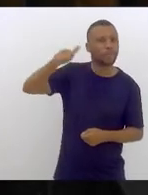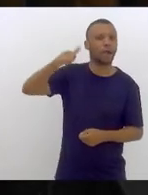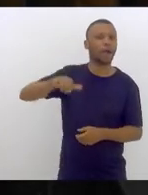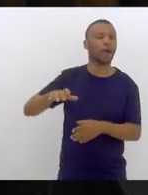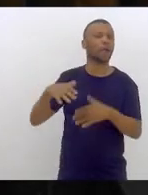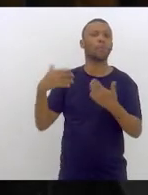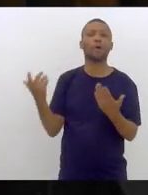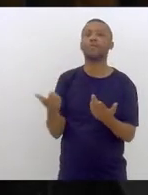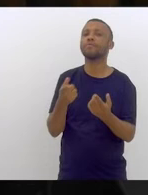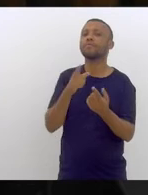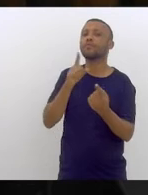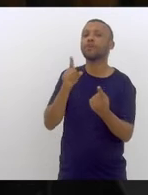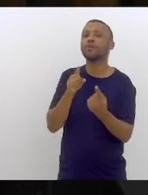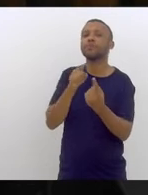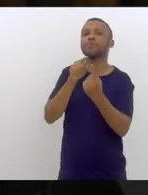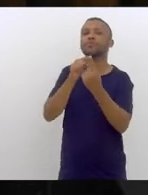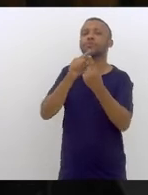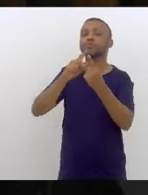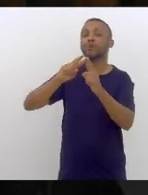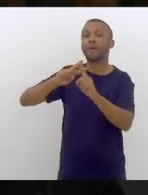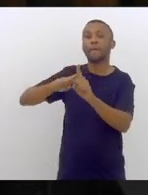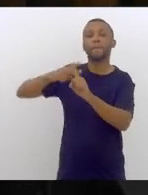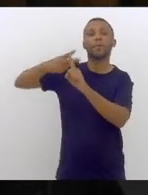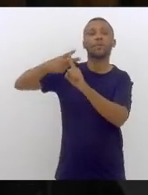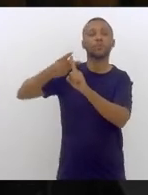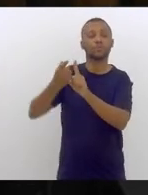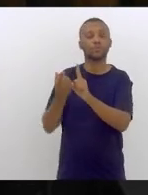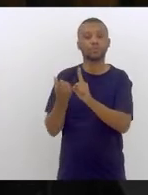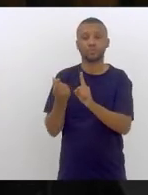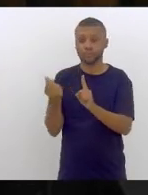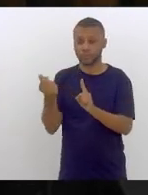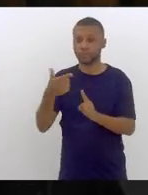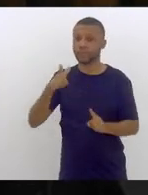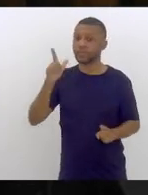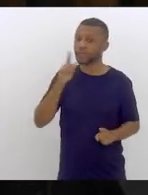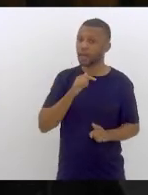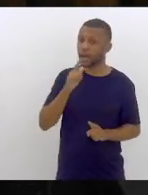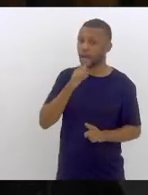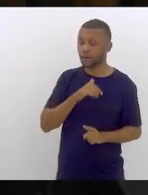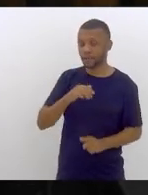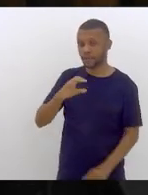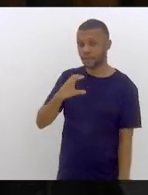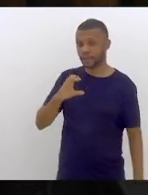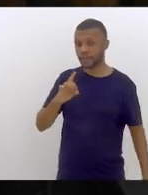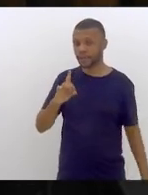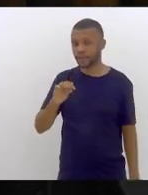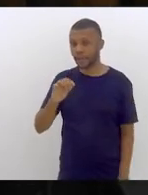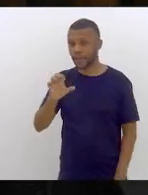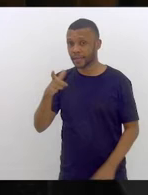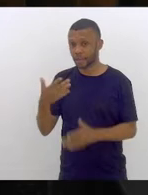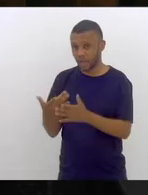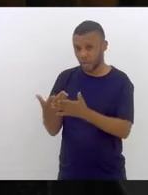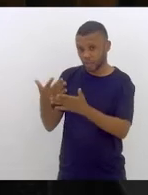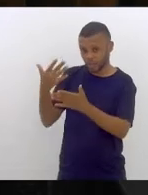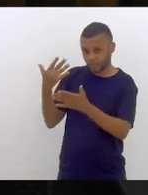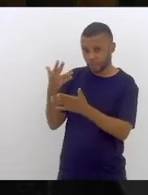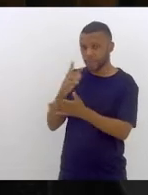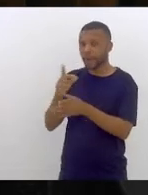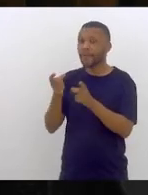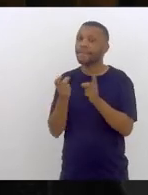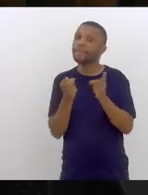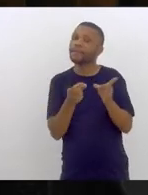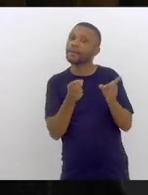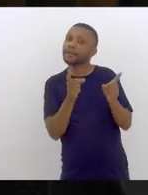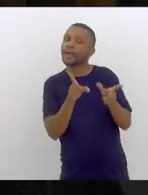Qual foi o reajuste do preço da água que a Cedae originária vai vender para